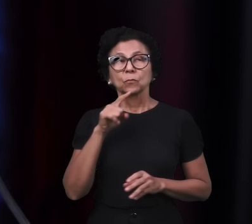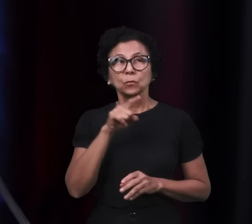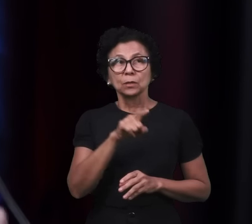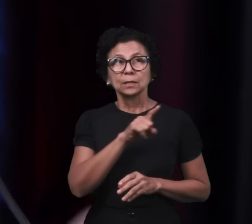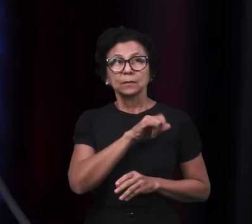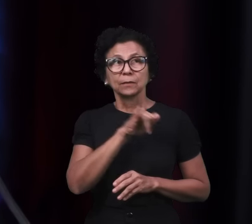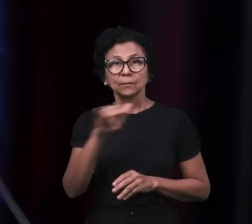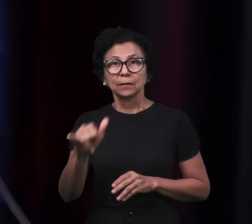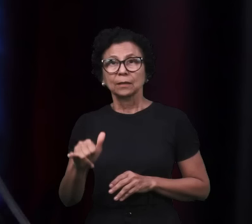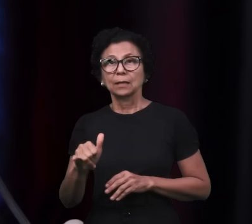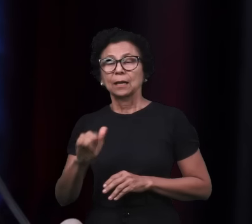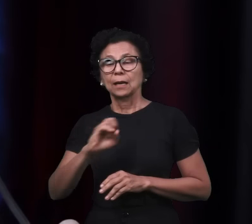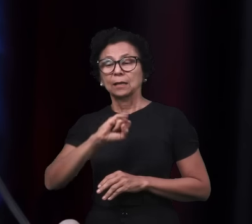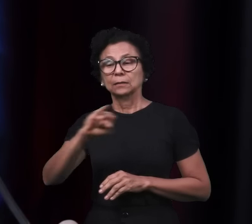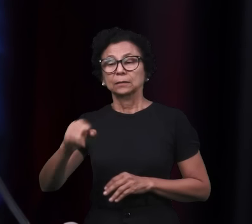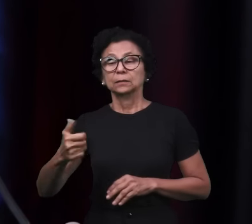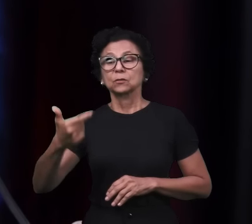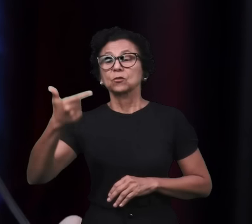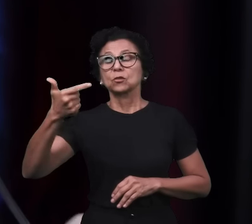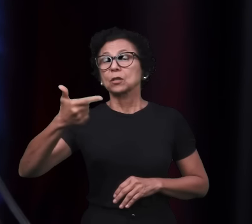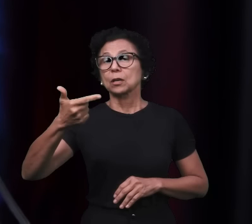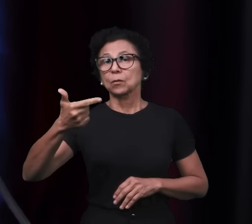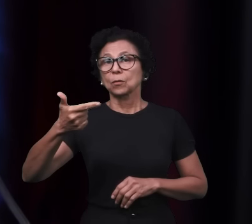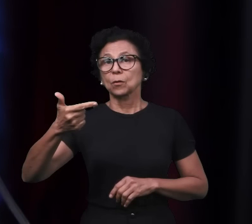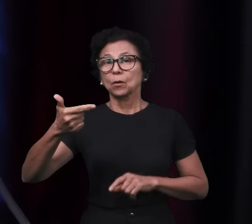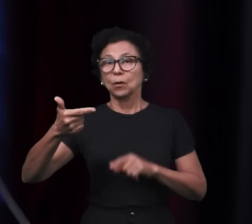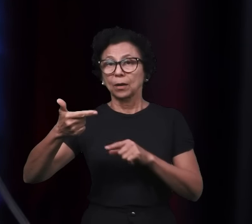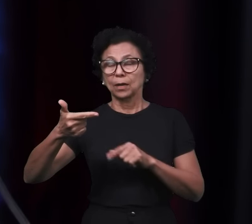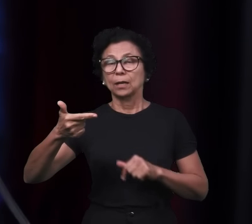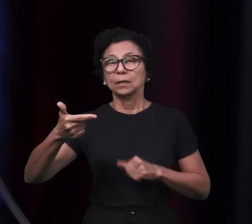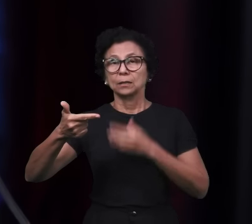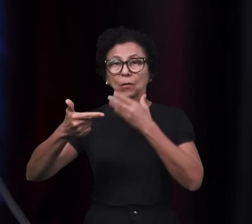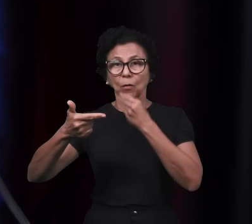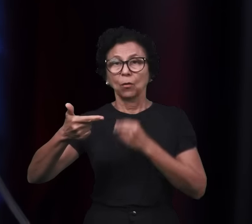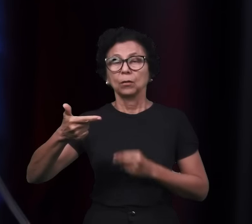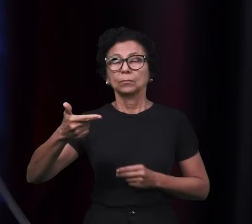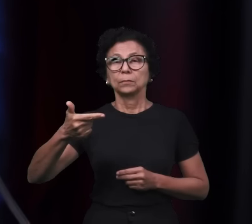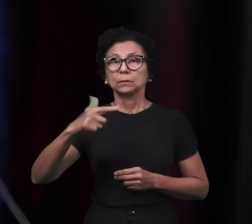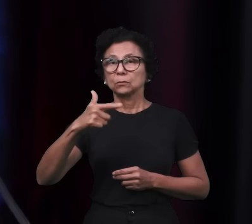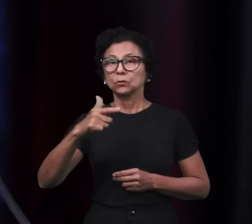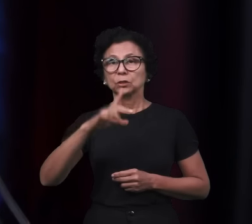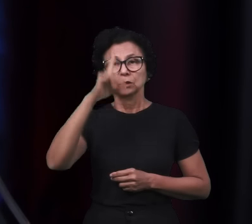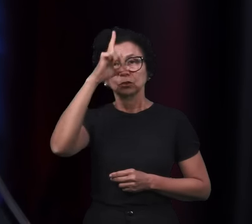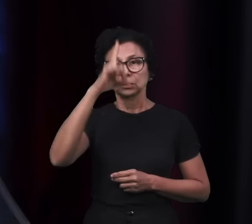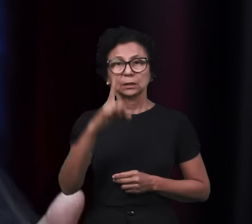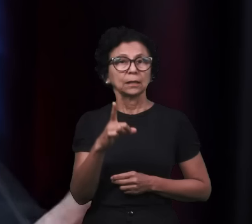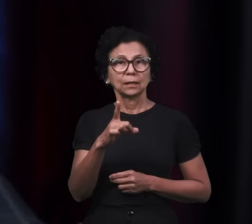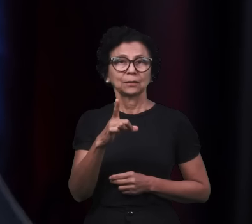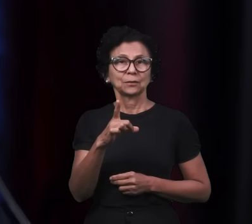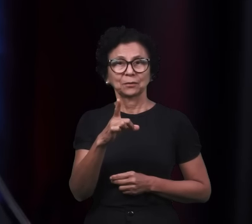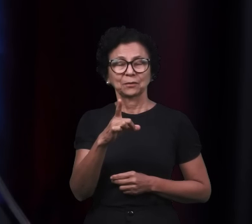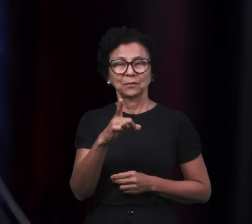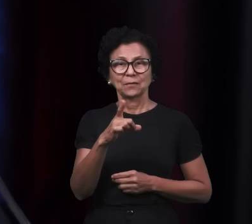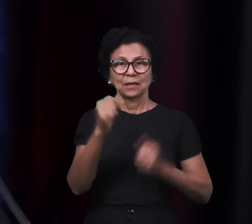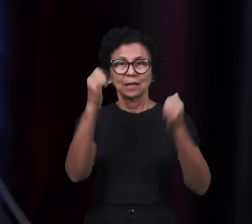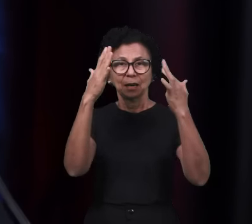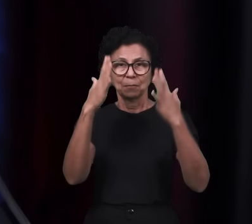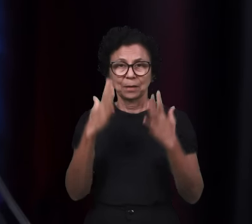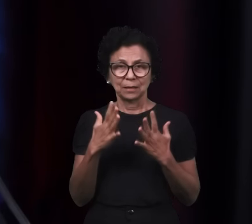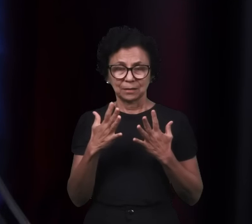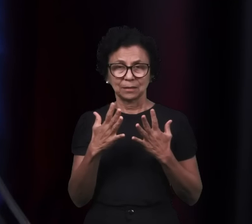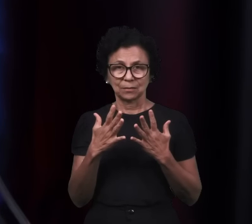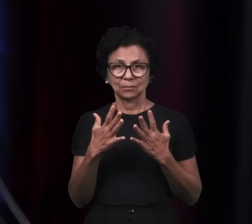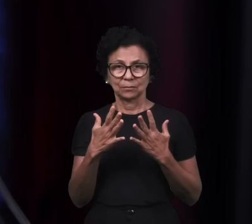aquele que não tinha direito à promessa, à bênção da primogenitura, mas foi transformado,